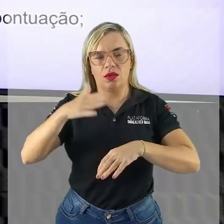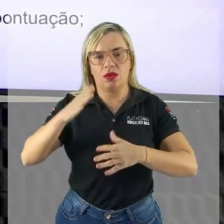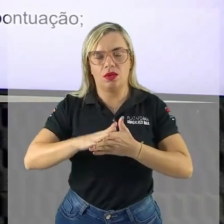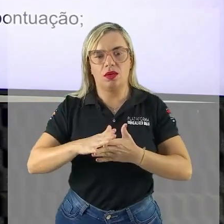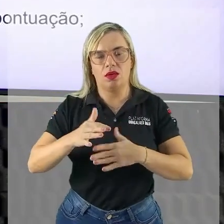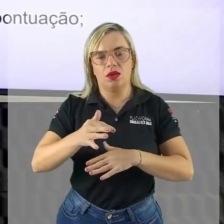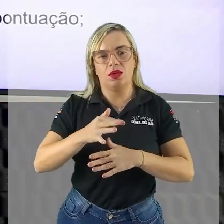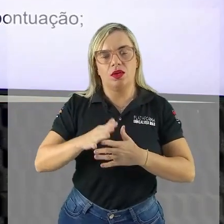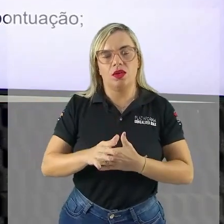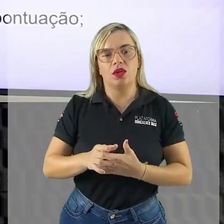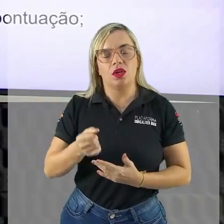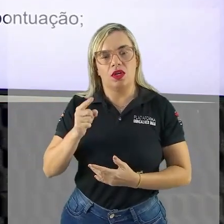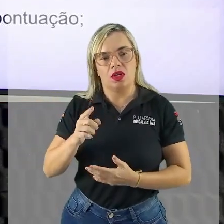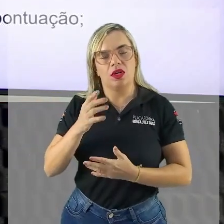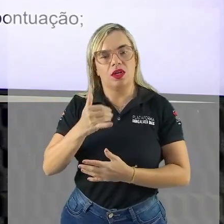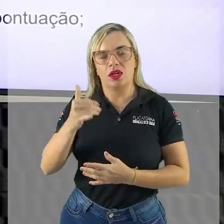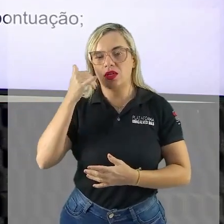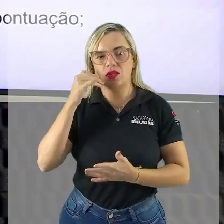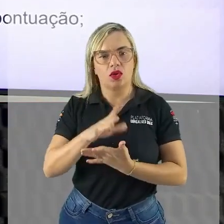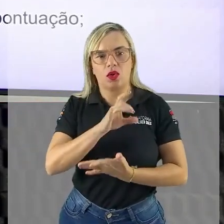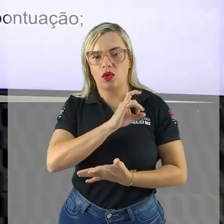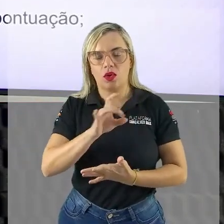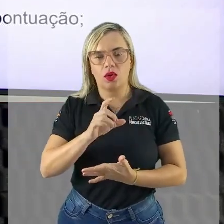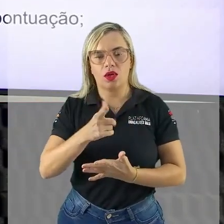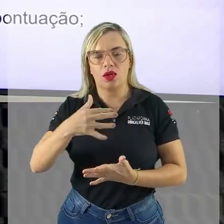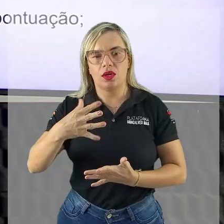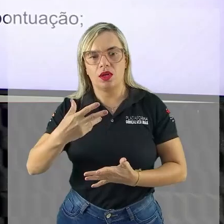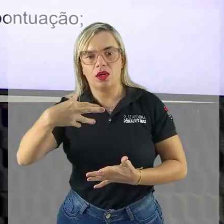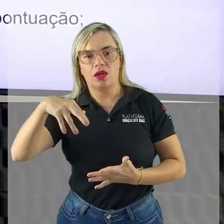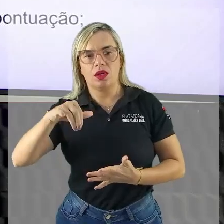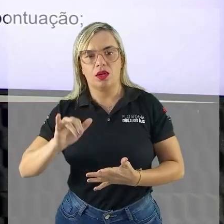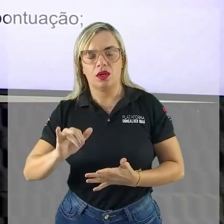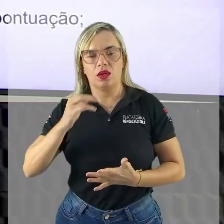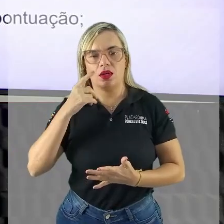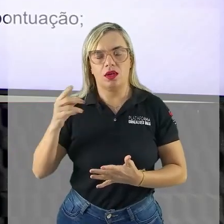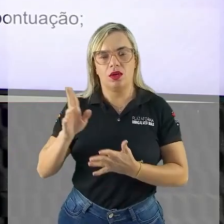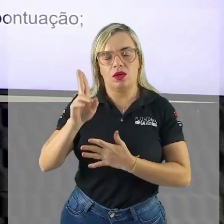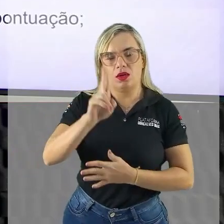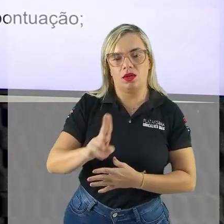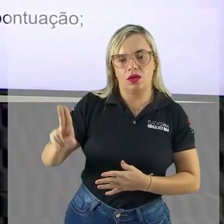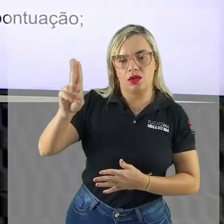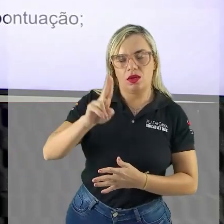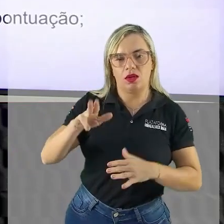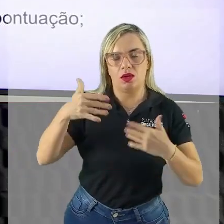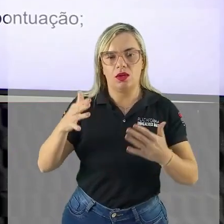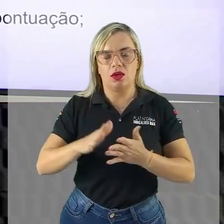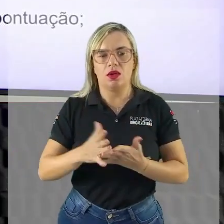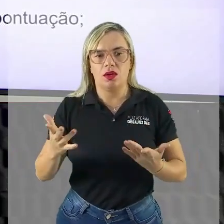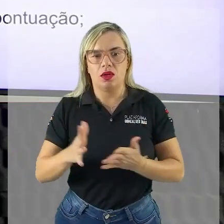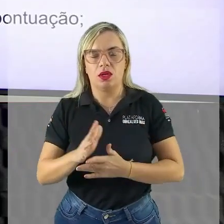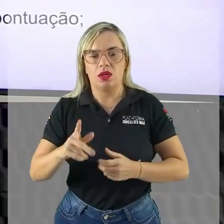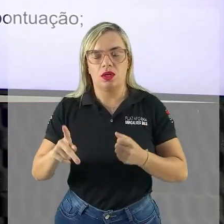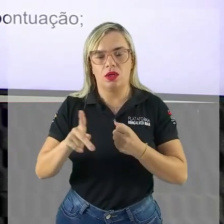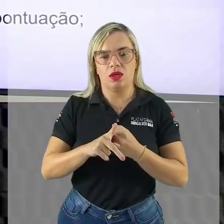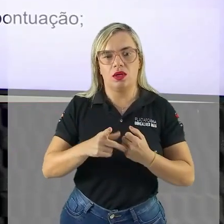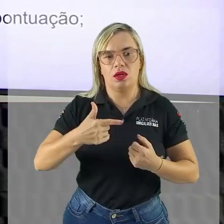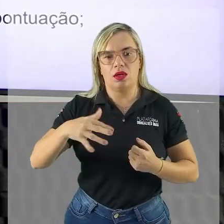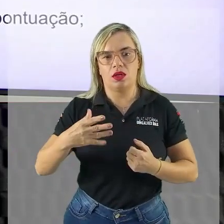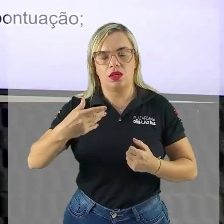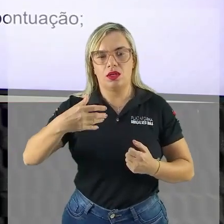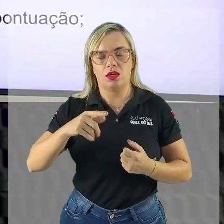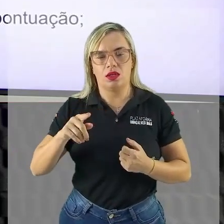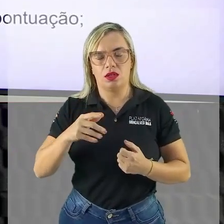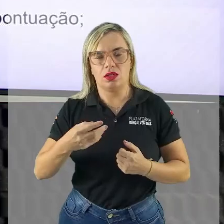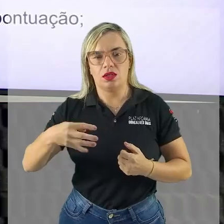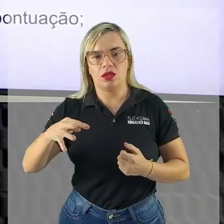informal, te ligarei. Ou de uma maneira mais formal, fazendo uso da colocação pronominal. Ligar-te-ei daqui a pouco.